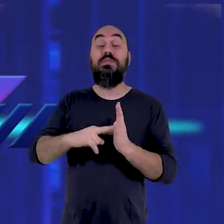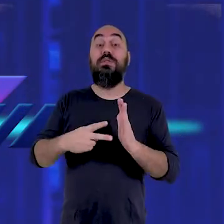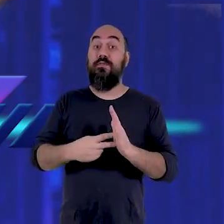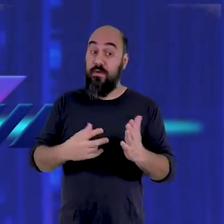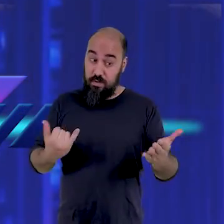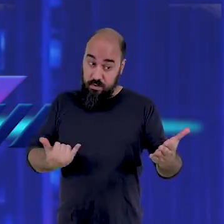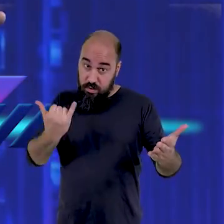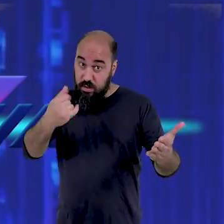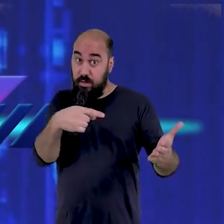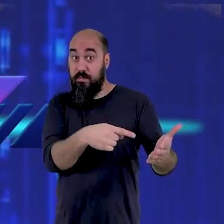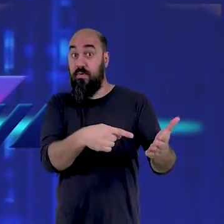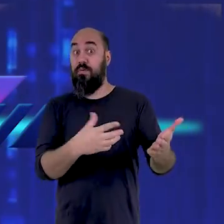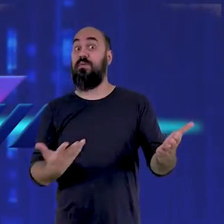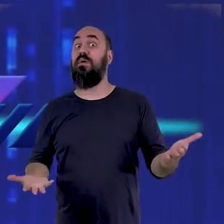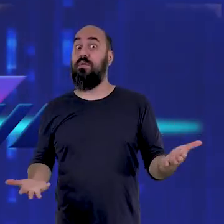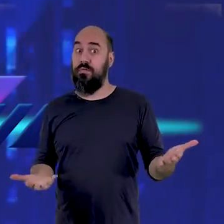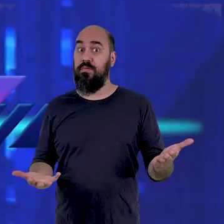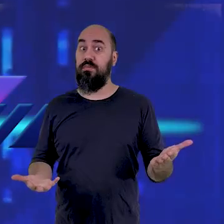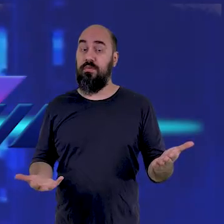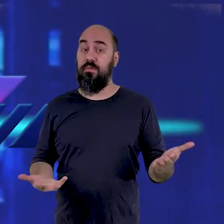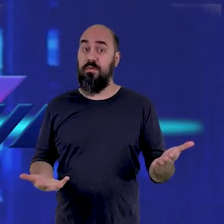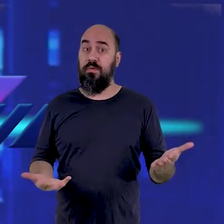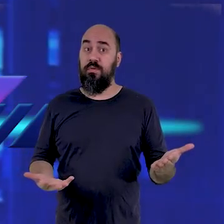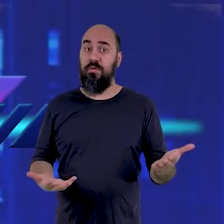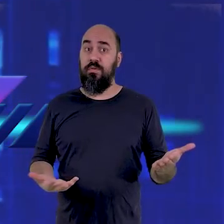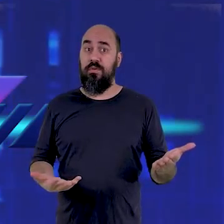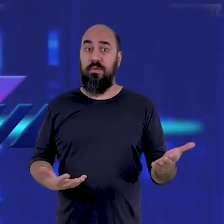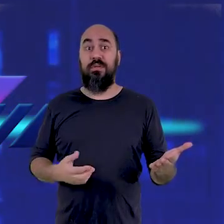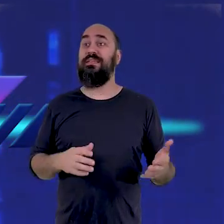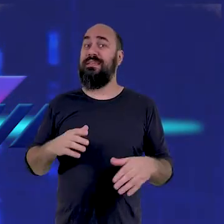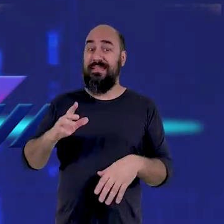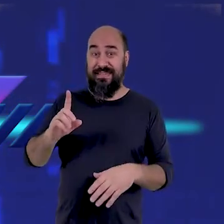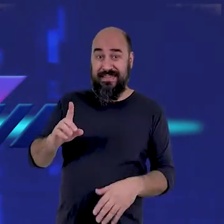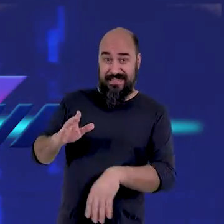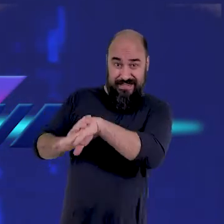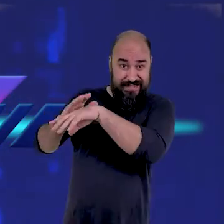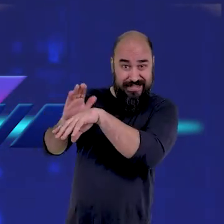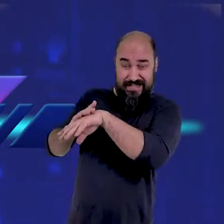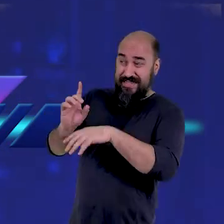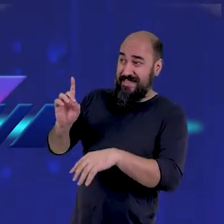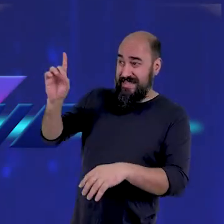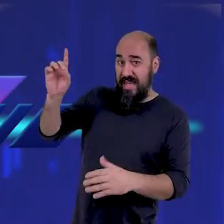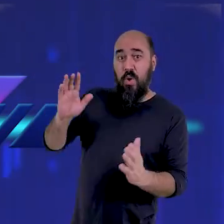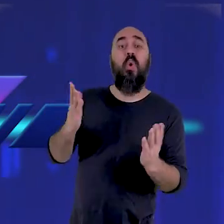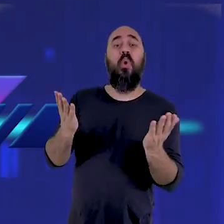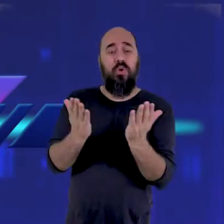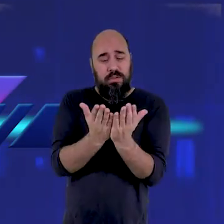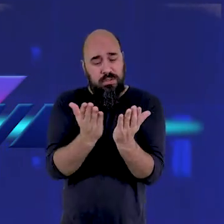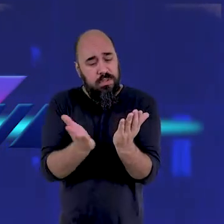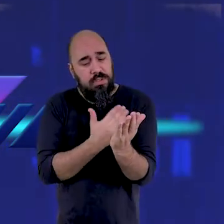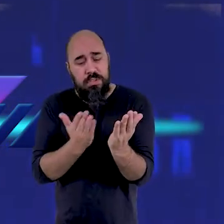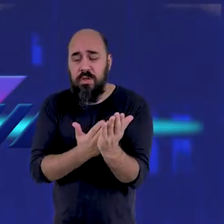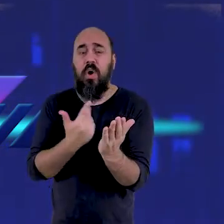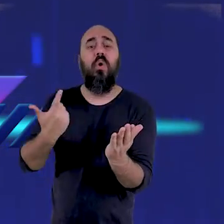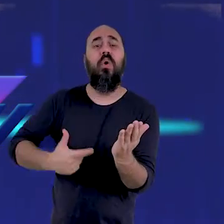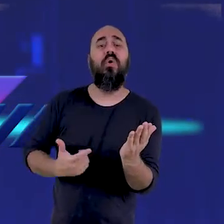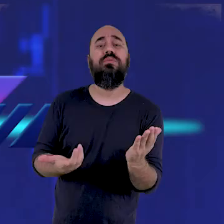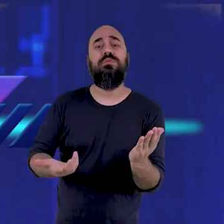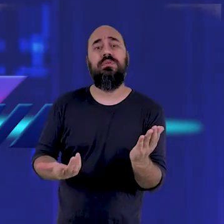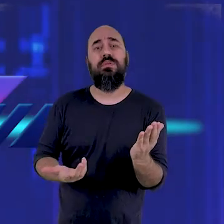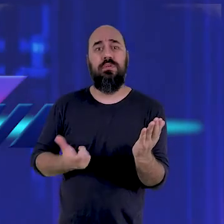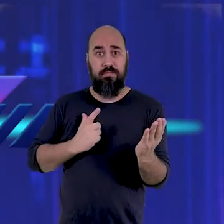Há poucas vezes na Bíblia que você encontrará Deus escrevendo. Os 10 mandamentos é uma